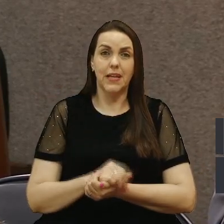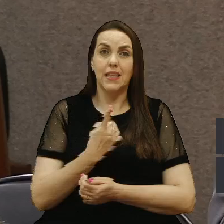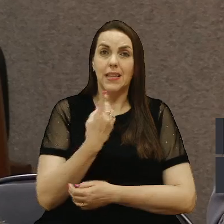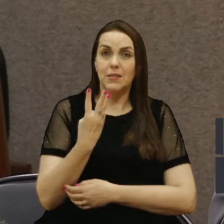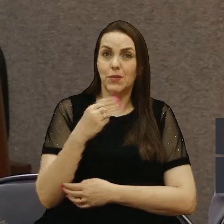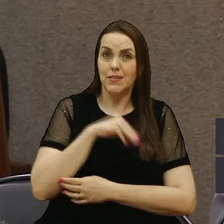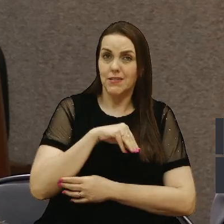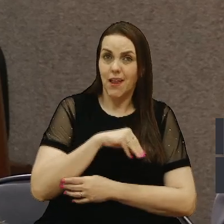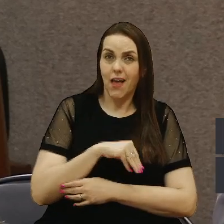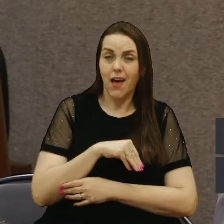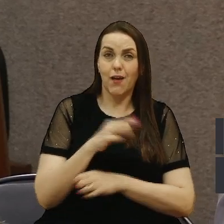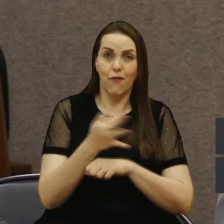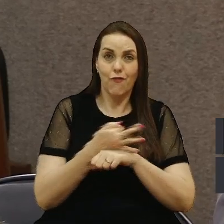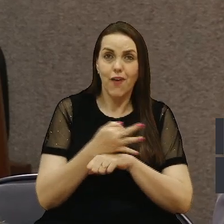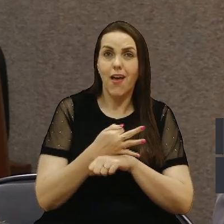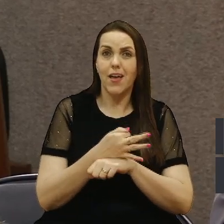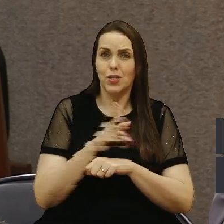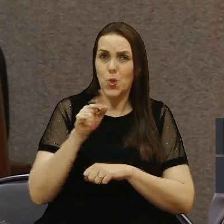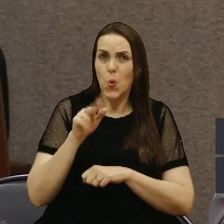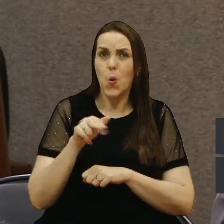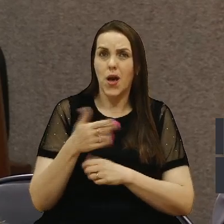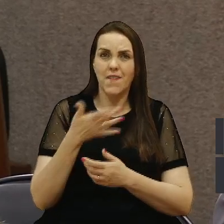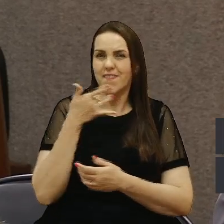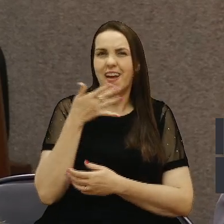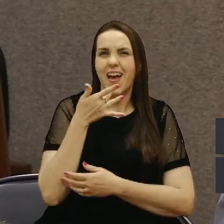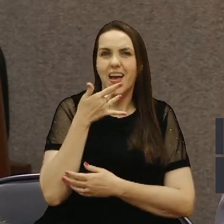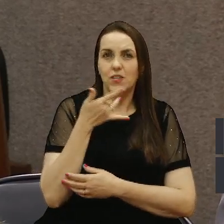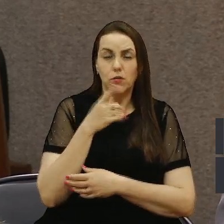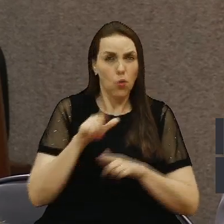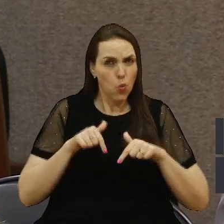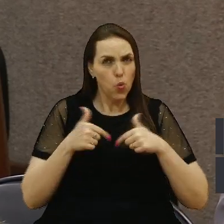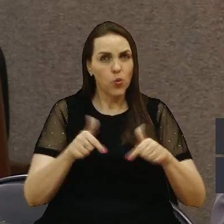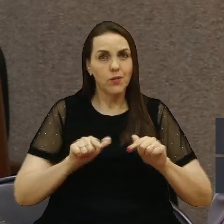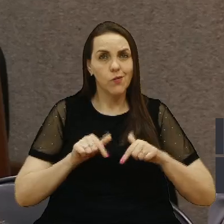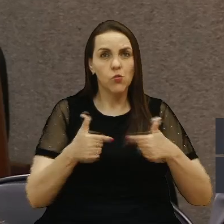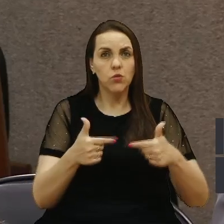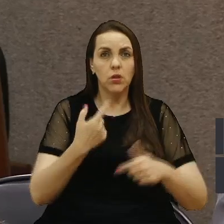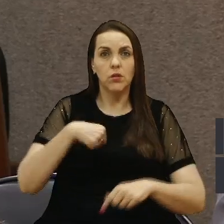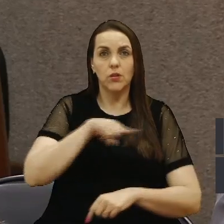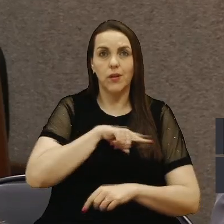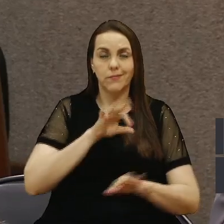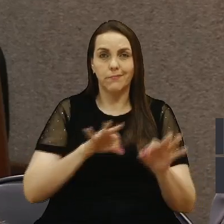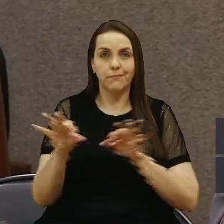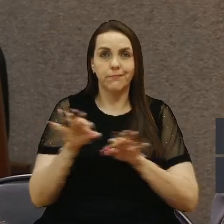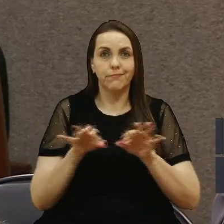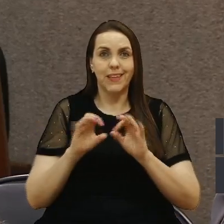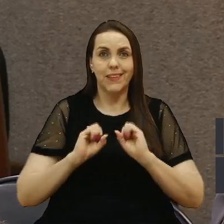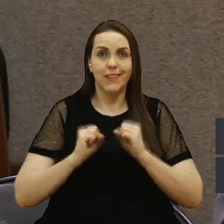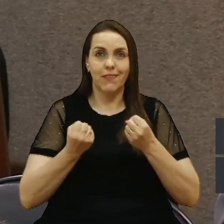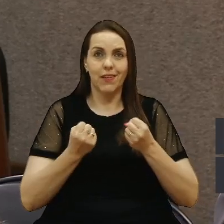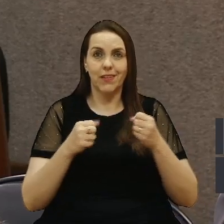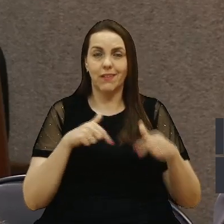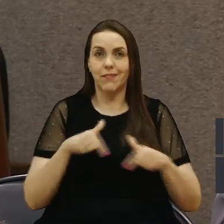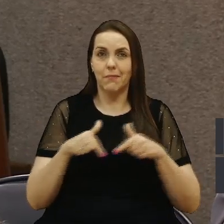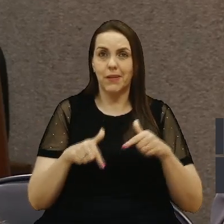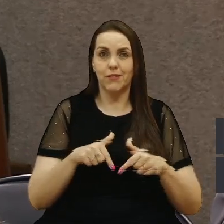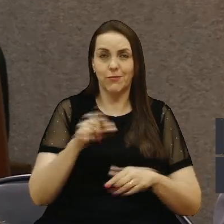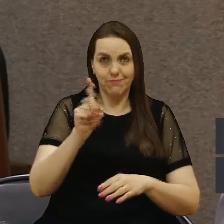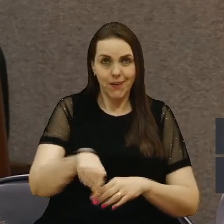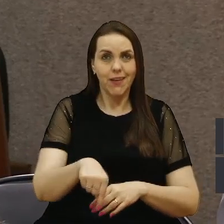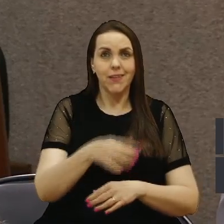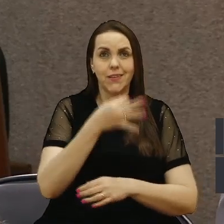13º, férias, nada foi fácil, foi com muita luta. E nós estamos aqui preparados para lutar em defesa dos trabalhadores dessa cidade sempre,